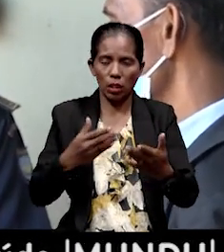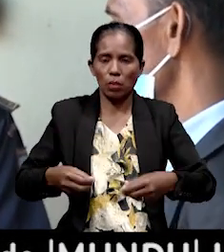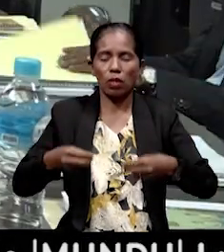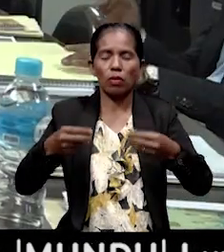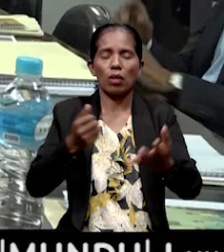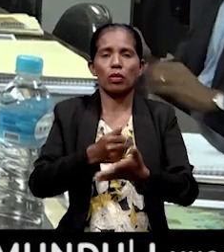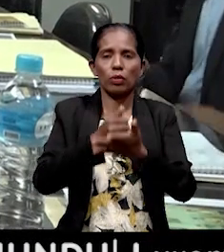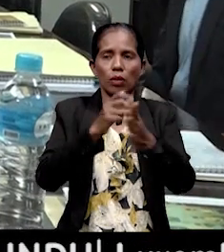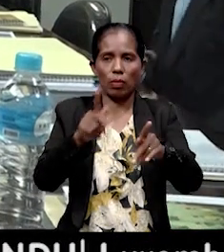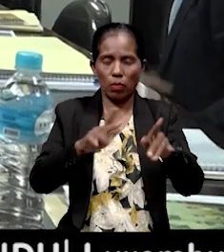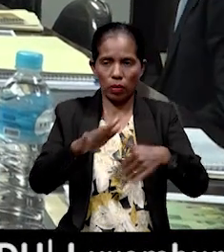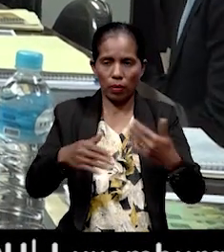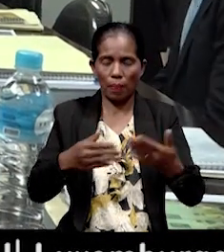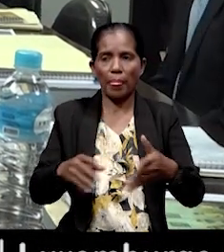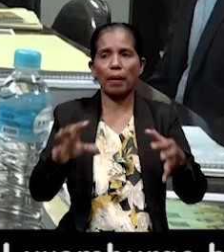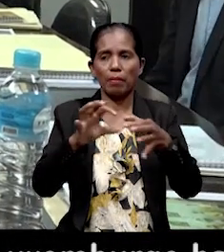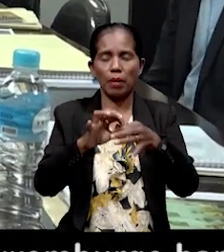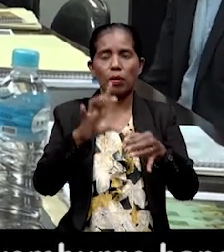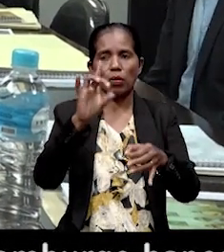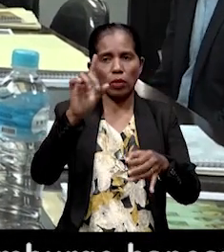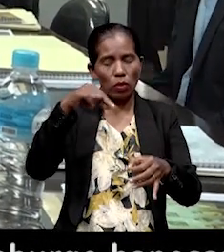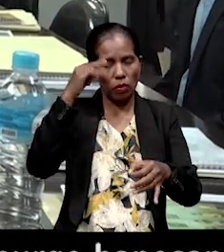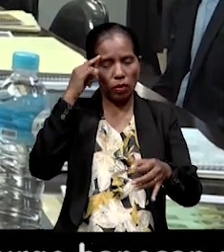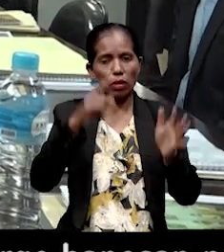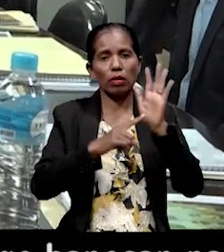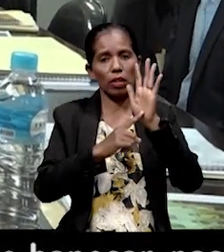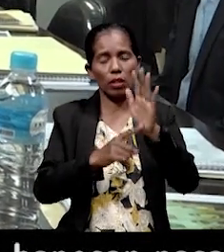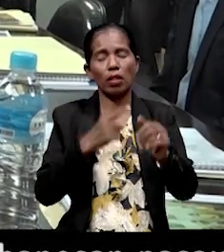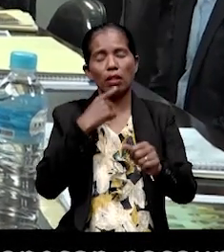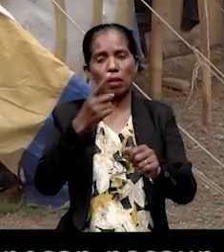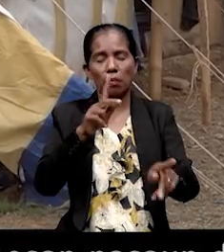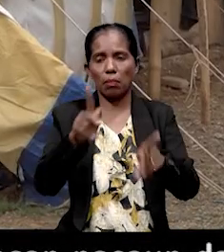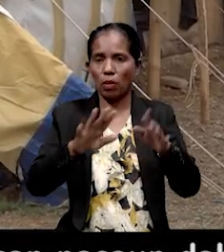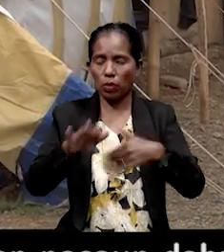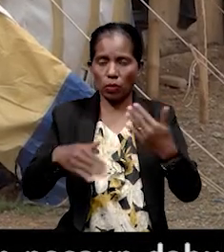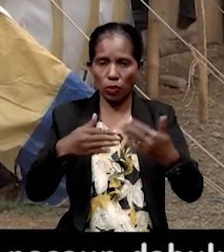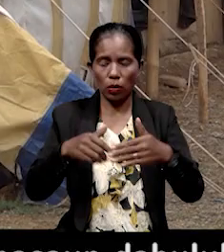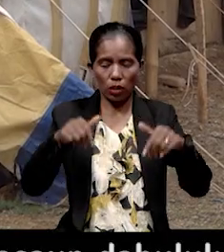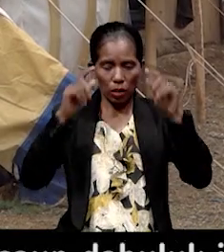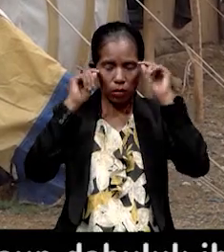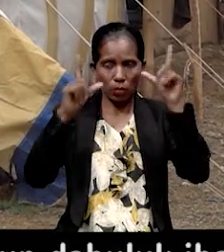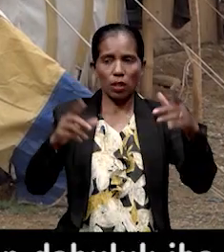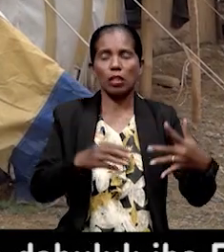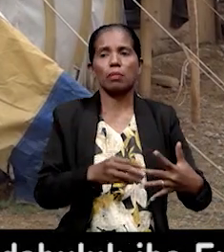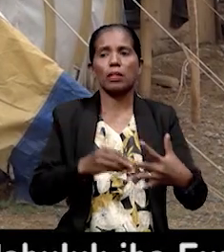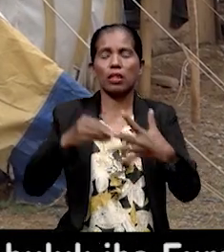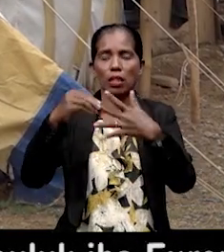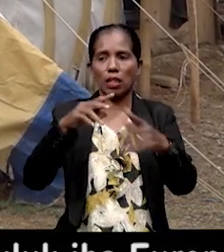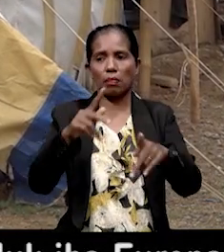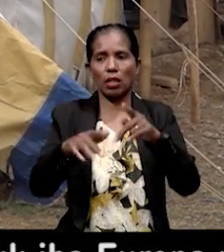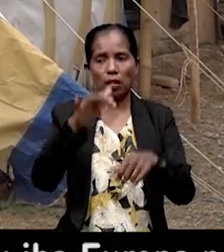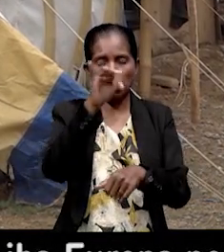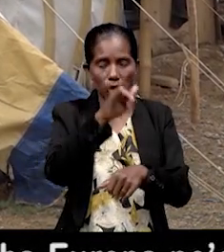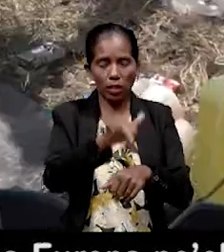a comunidade. Membro 8º Governo Nemos alerta para a comunidade Roto e a território Tomac, liu, comunidade Nebehela e a